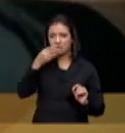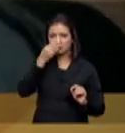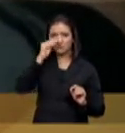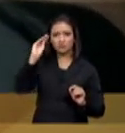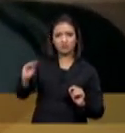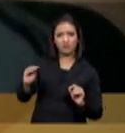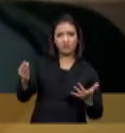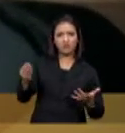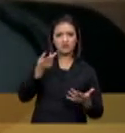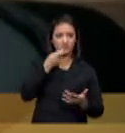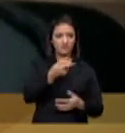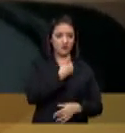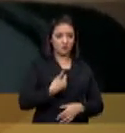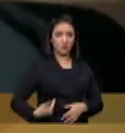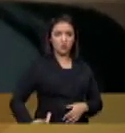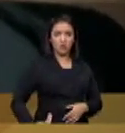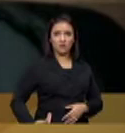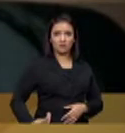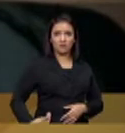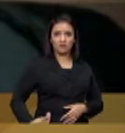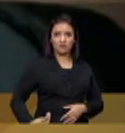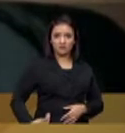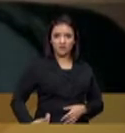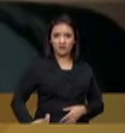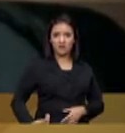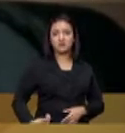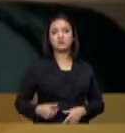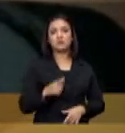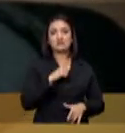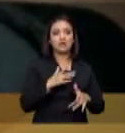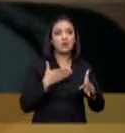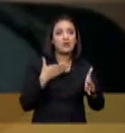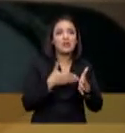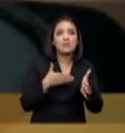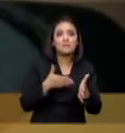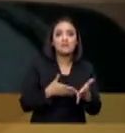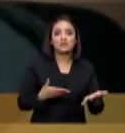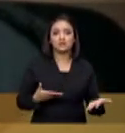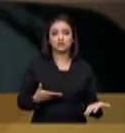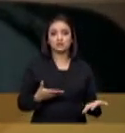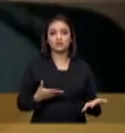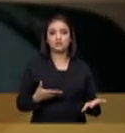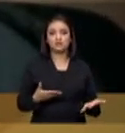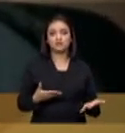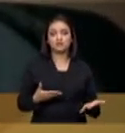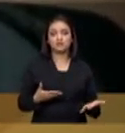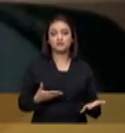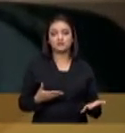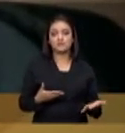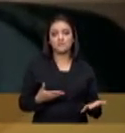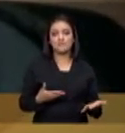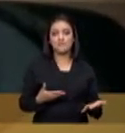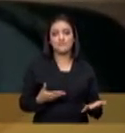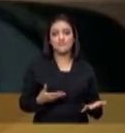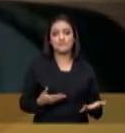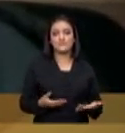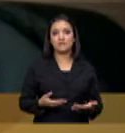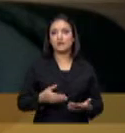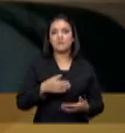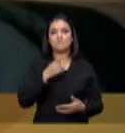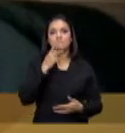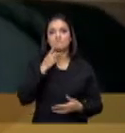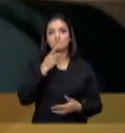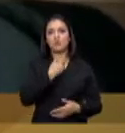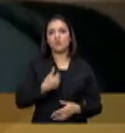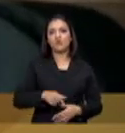Estado relativamente à regulação de limites à propaganda não pode ser